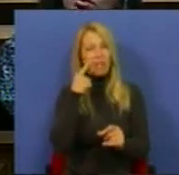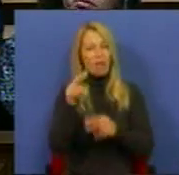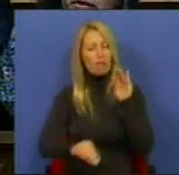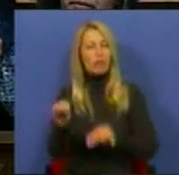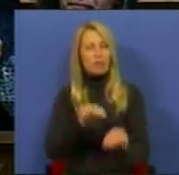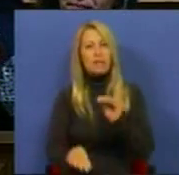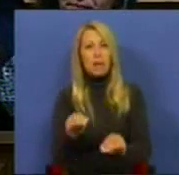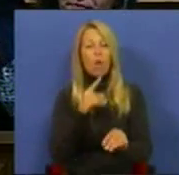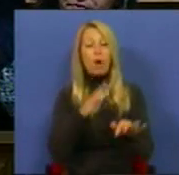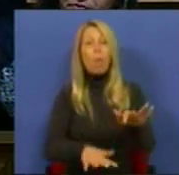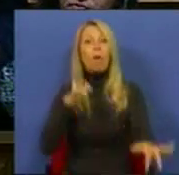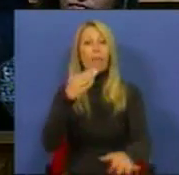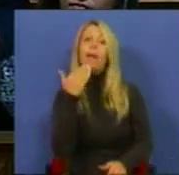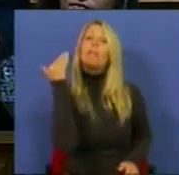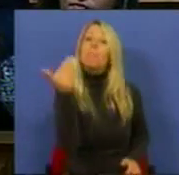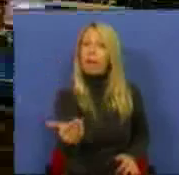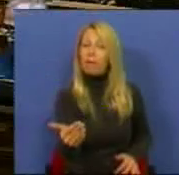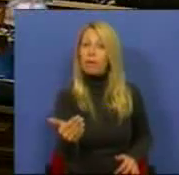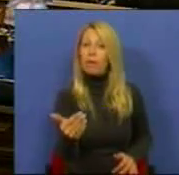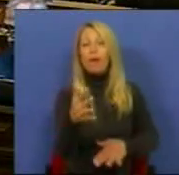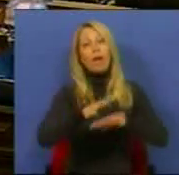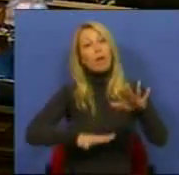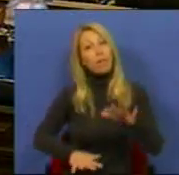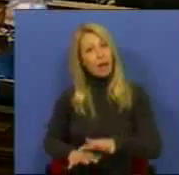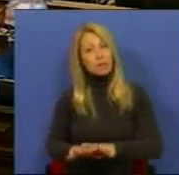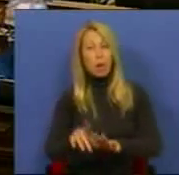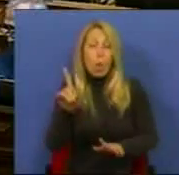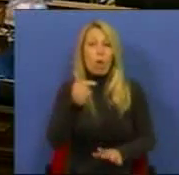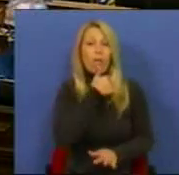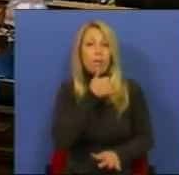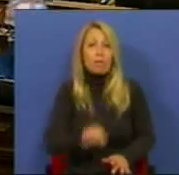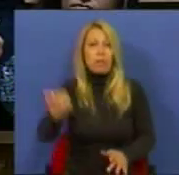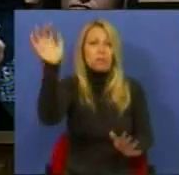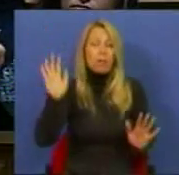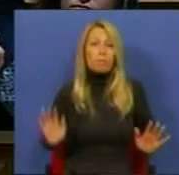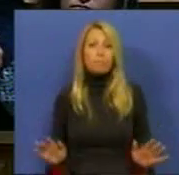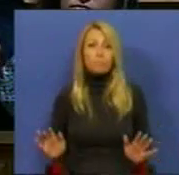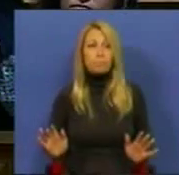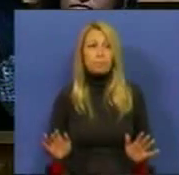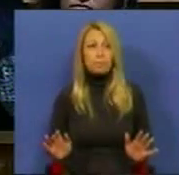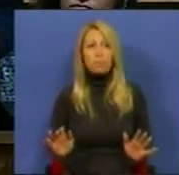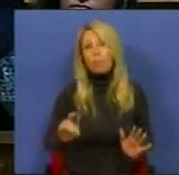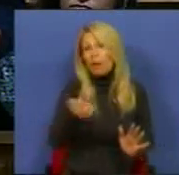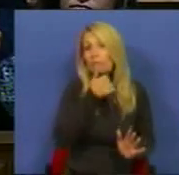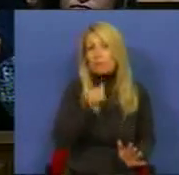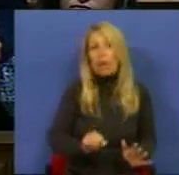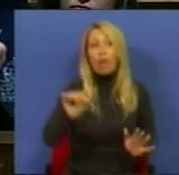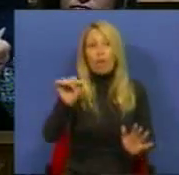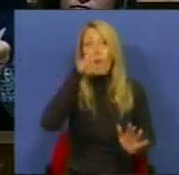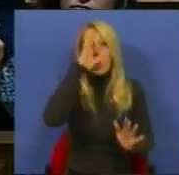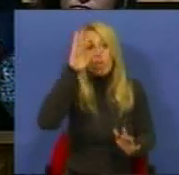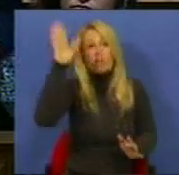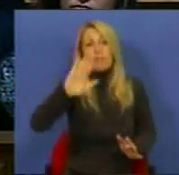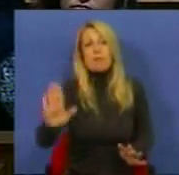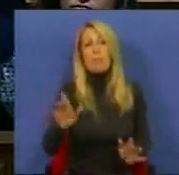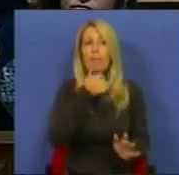O Parlamento pede-lhe o que faça o que lhe for desejável. Tanto quanto desejável, o Governo lá saberá do